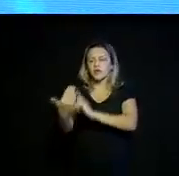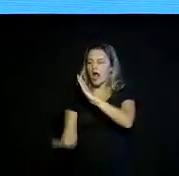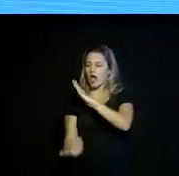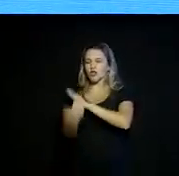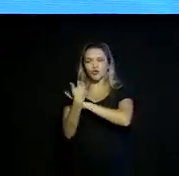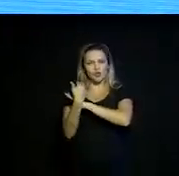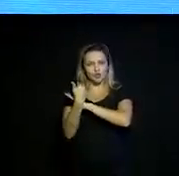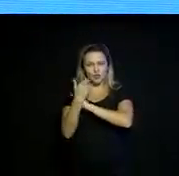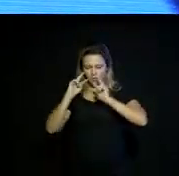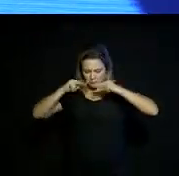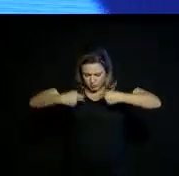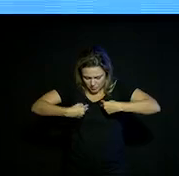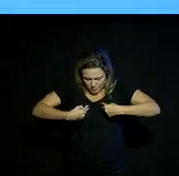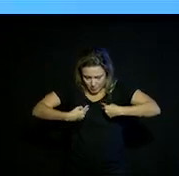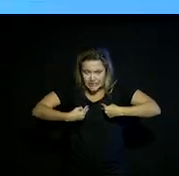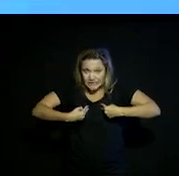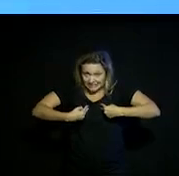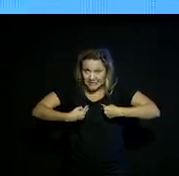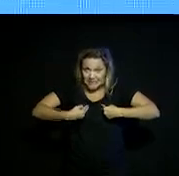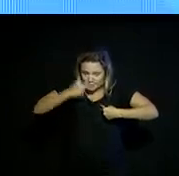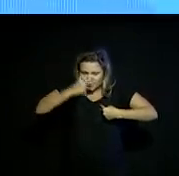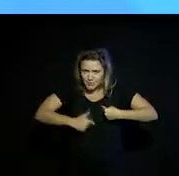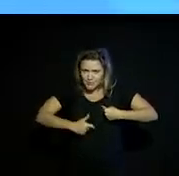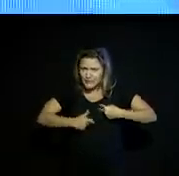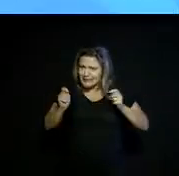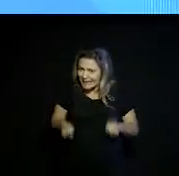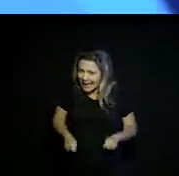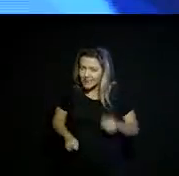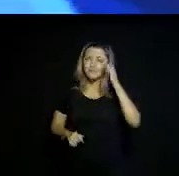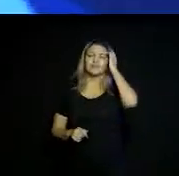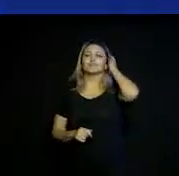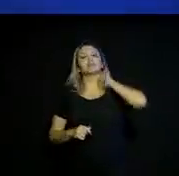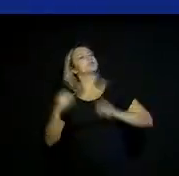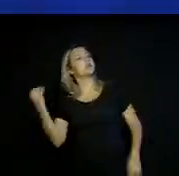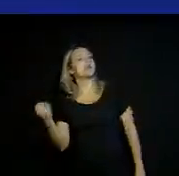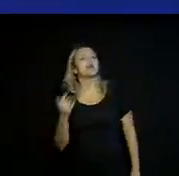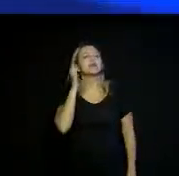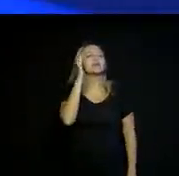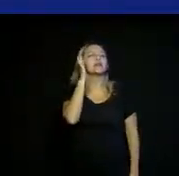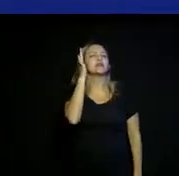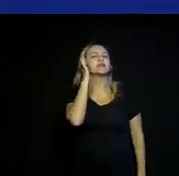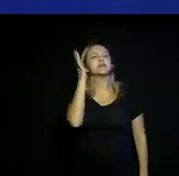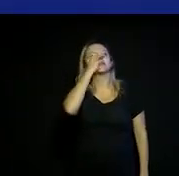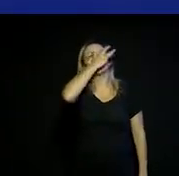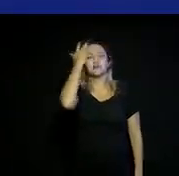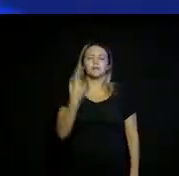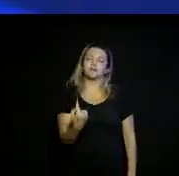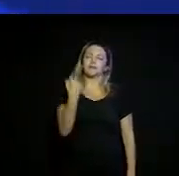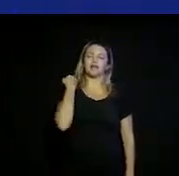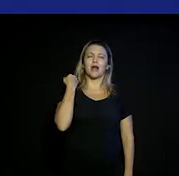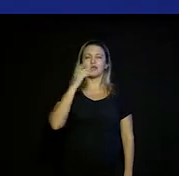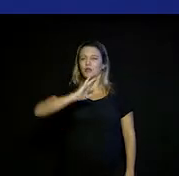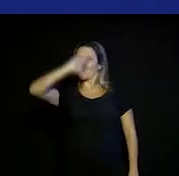nós não sabemos manejar a nós mesmos. Então você imagina o cidadão que andava de biga romana lá no tempo do auge